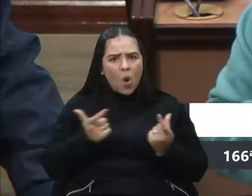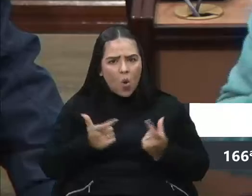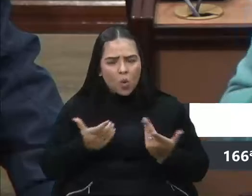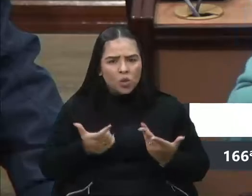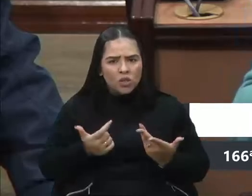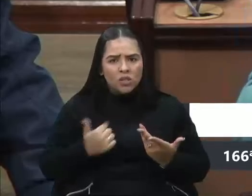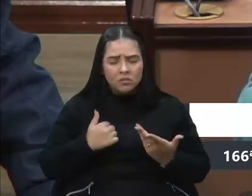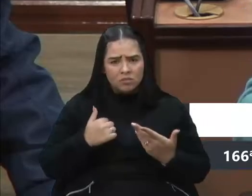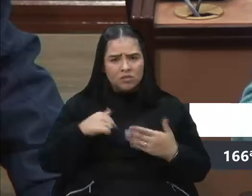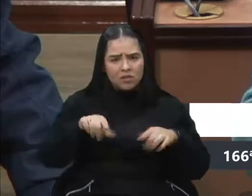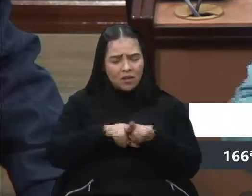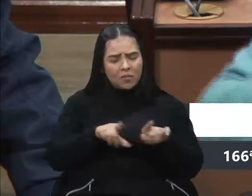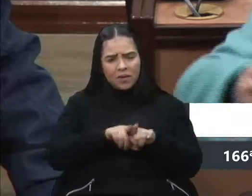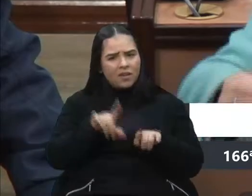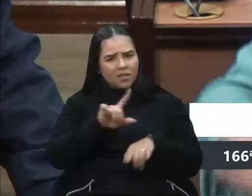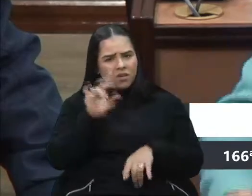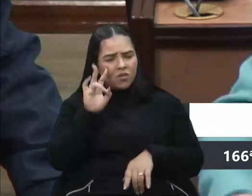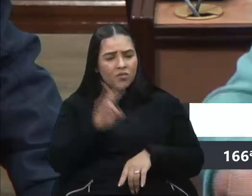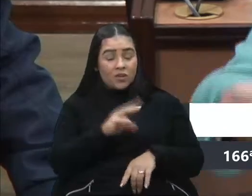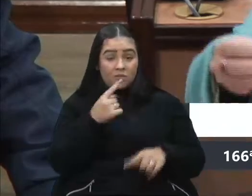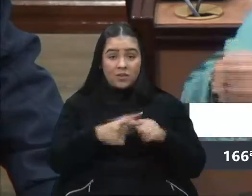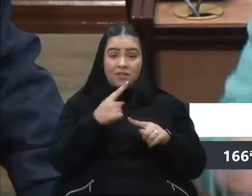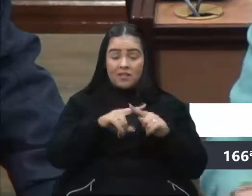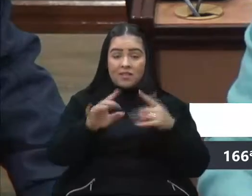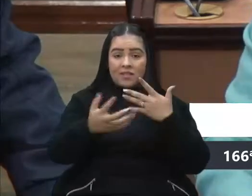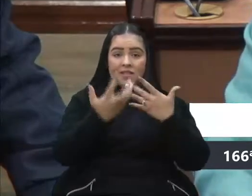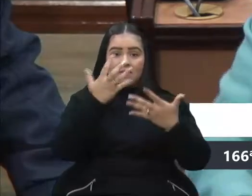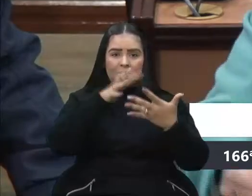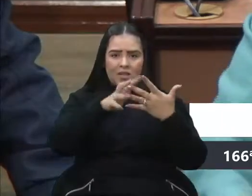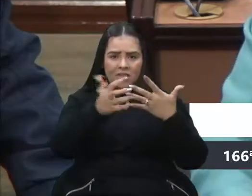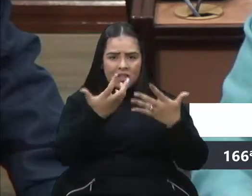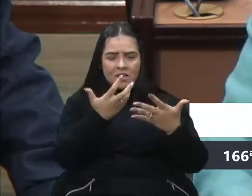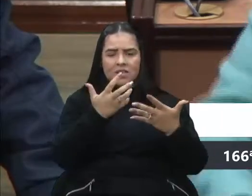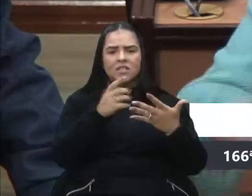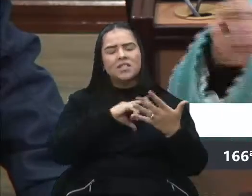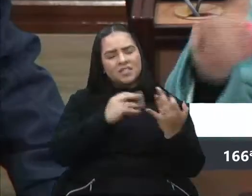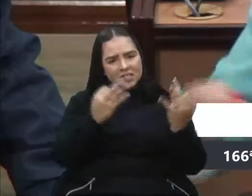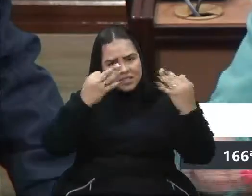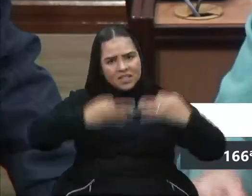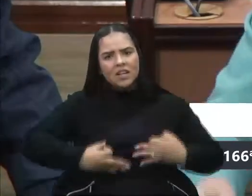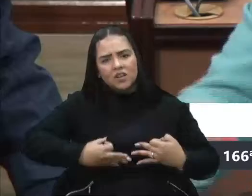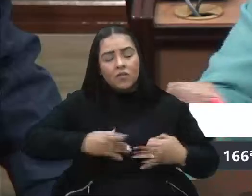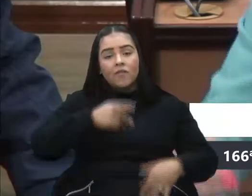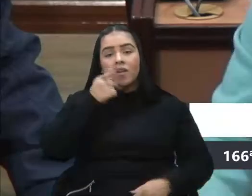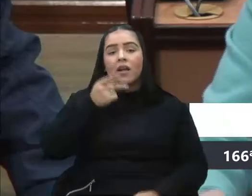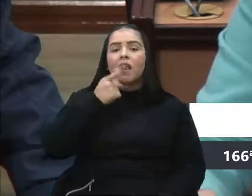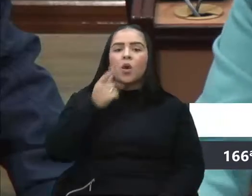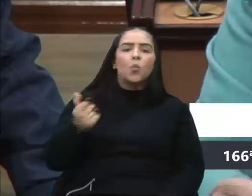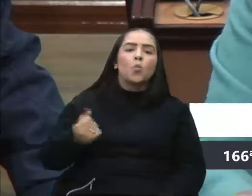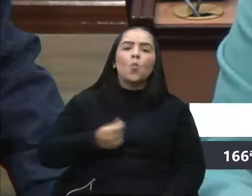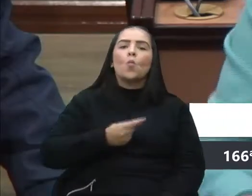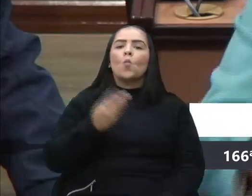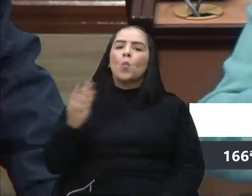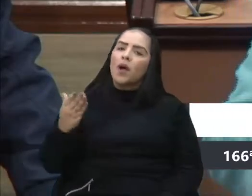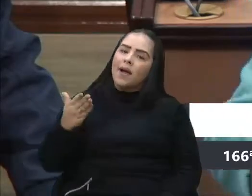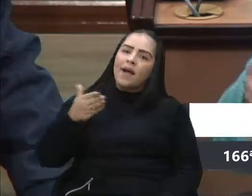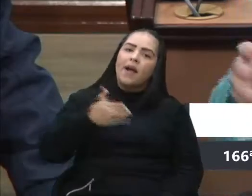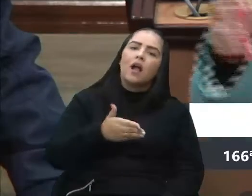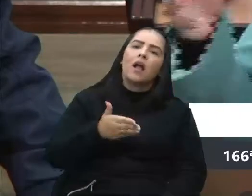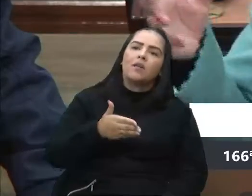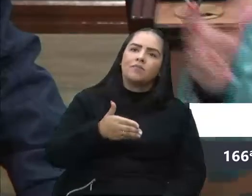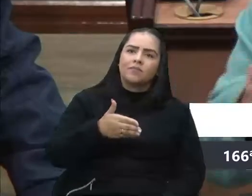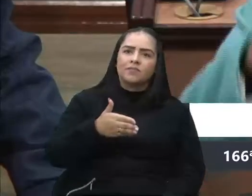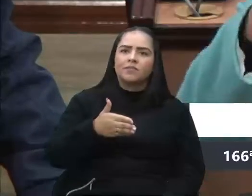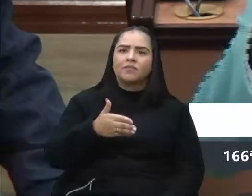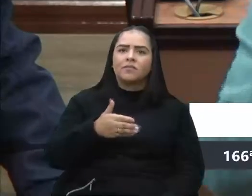eu também estava lá e não vi. Então, a transparência de ser reto, assim, de ser correto, de dizer, olha, entraram tantas pessoas, foi assim,